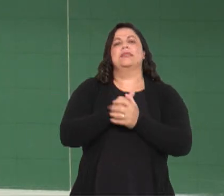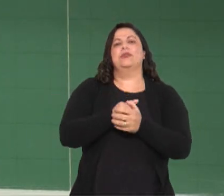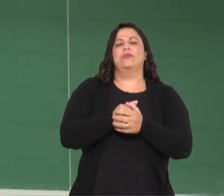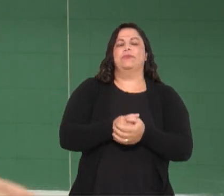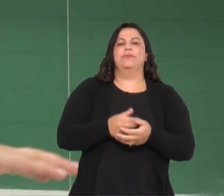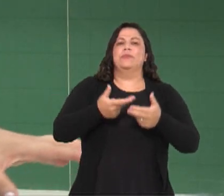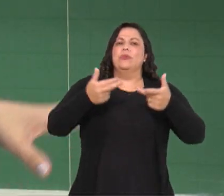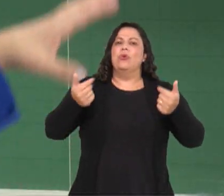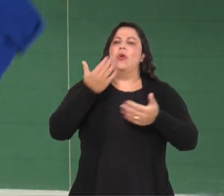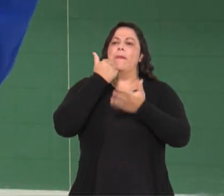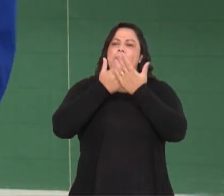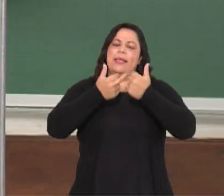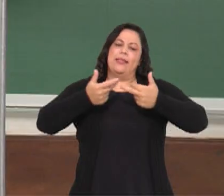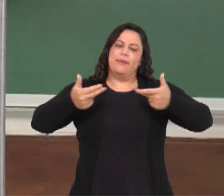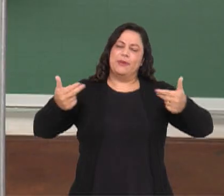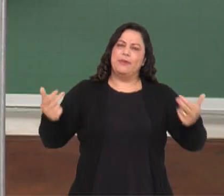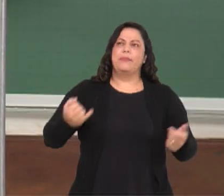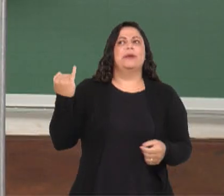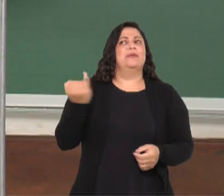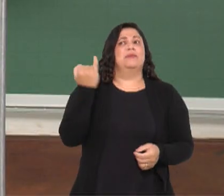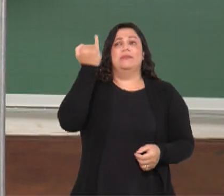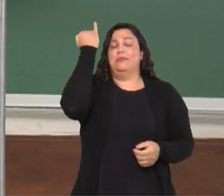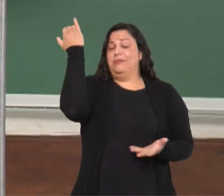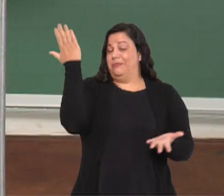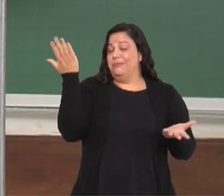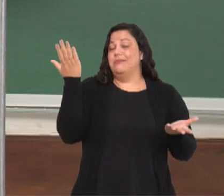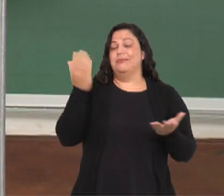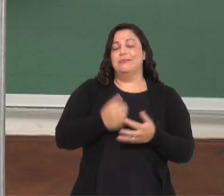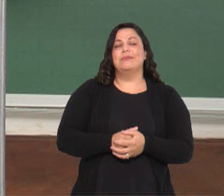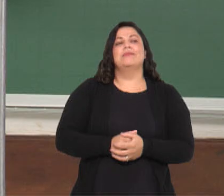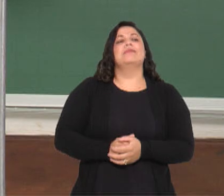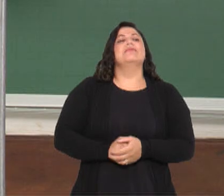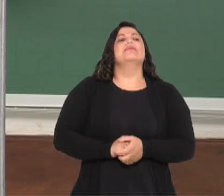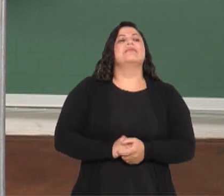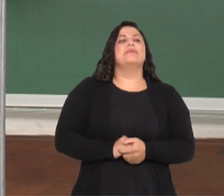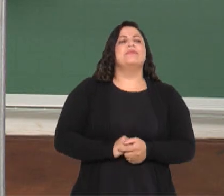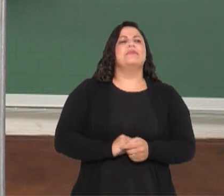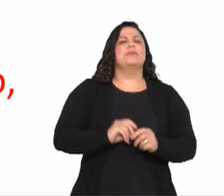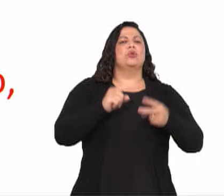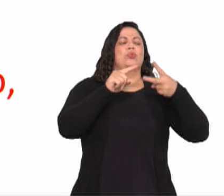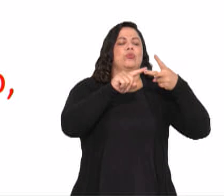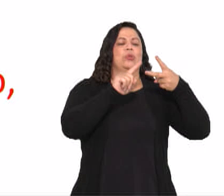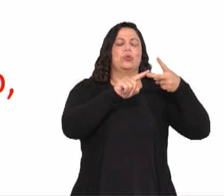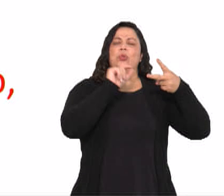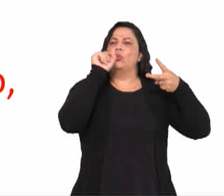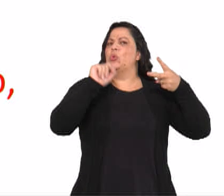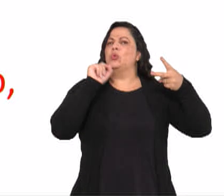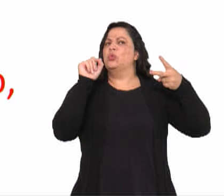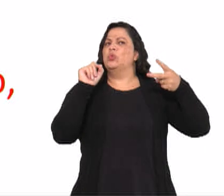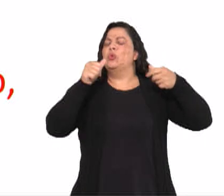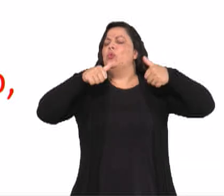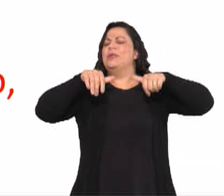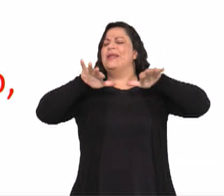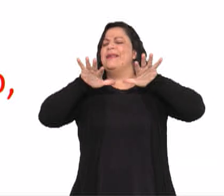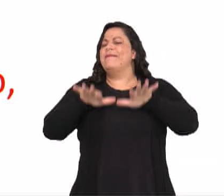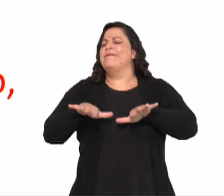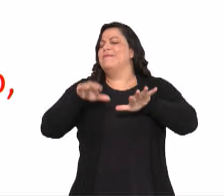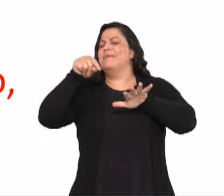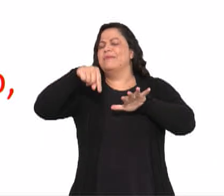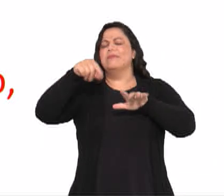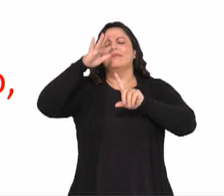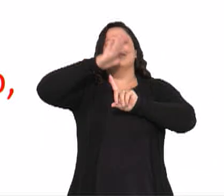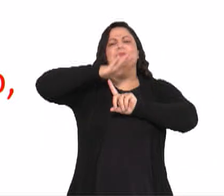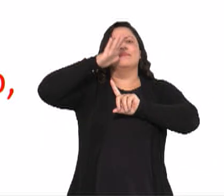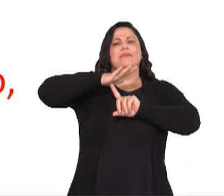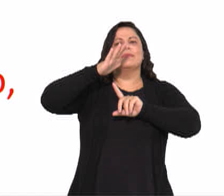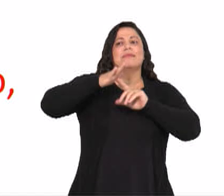foi muito importante essa atividade do tropeirismo. E qual o legado? O que o tropeirismo deixou para o Paraná? Então, além